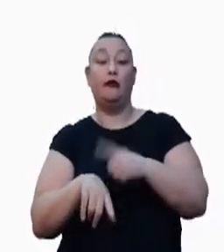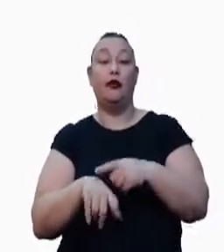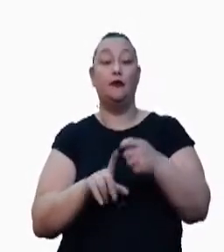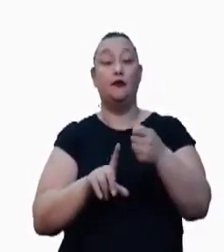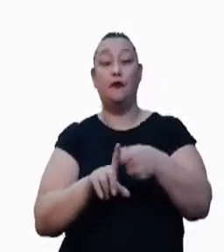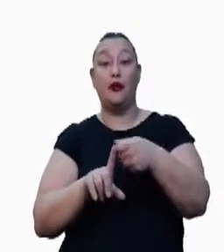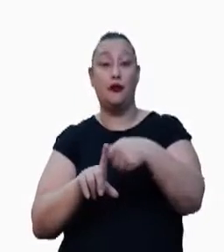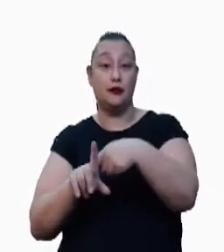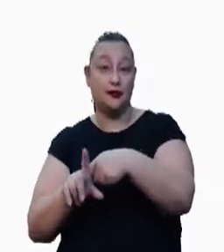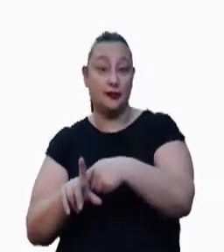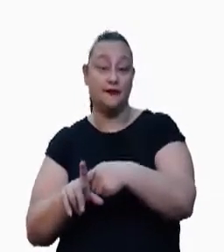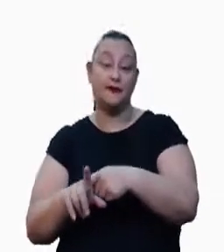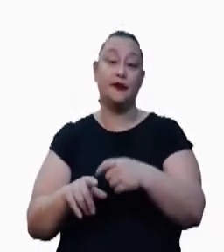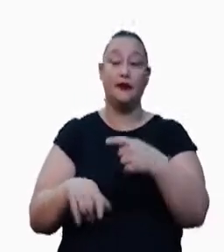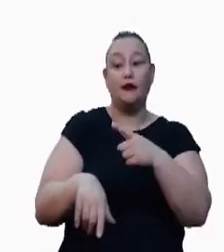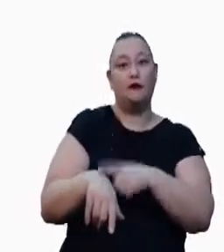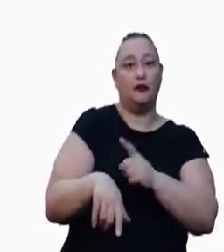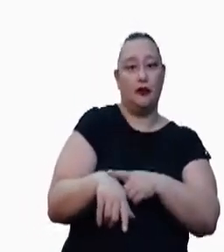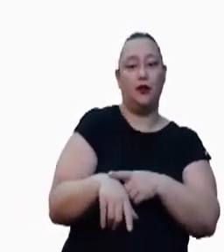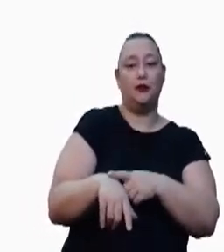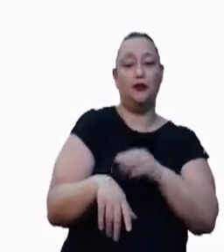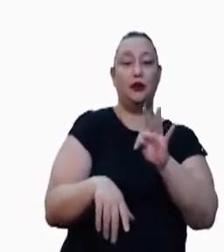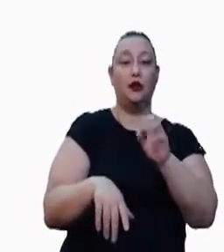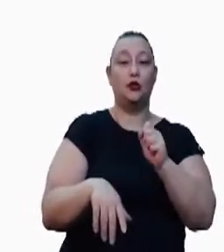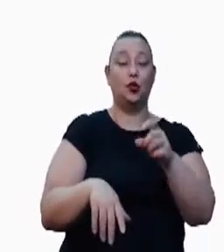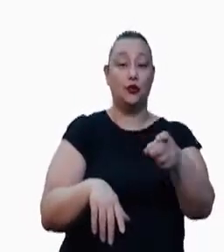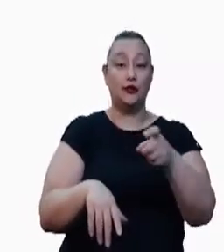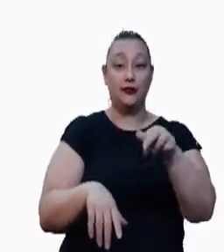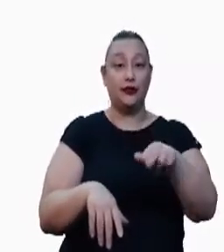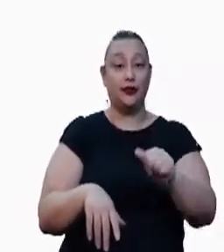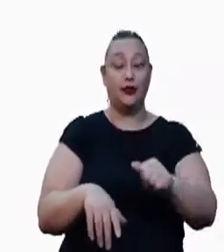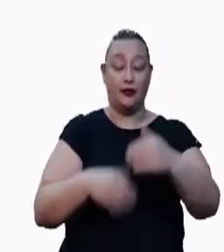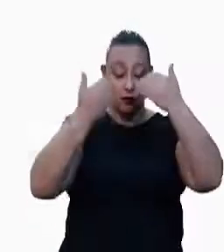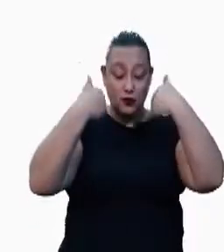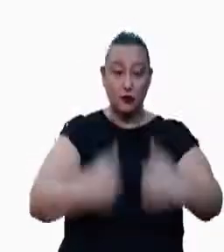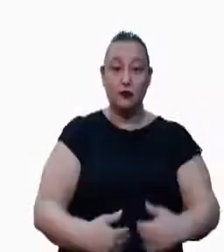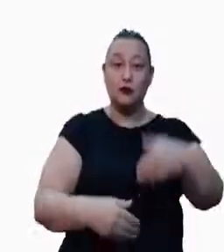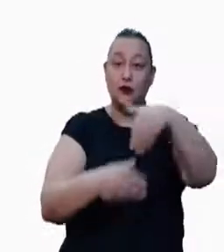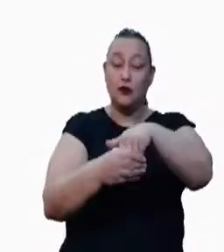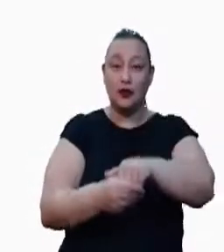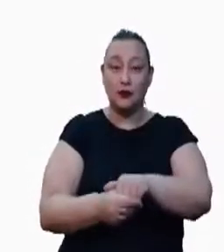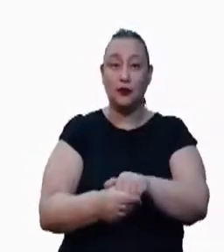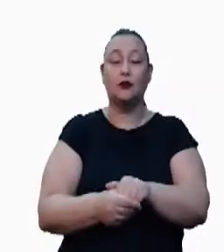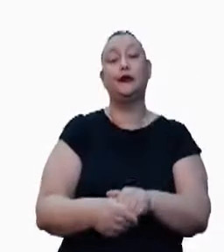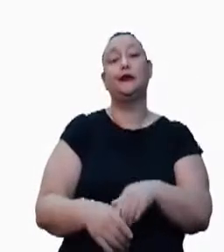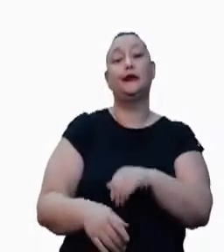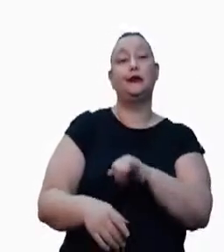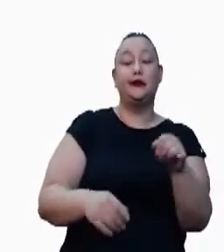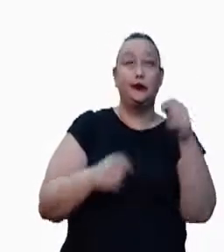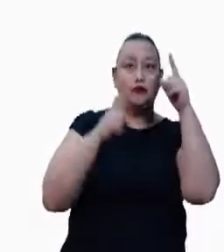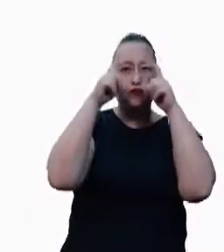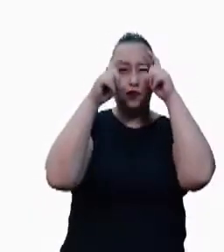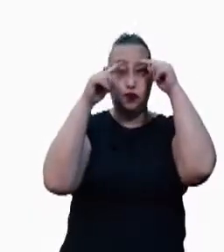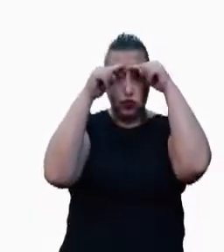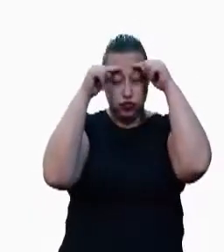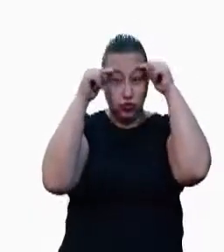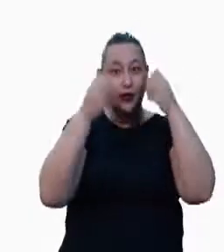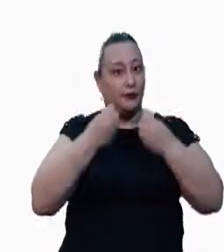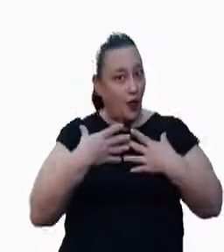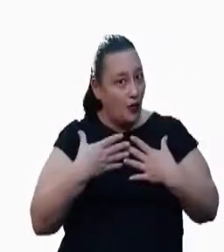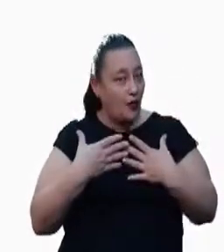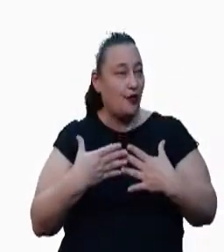meses? É o tempo de atuação dela no organismo. Do mesmo jeito que a ação benéfica